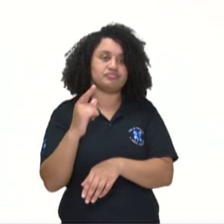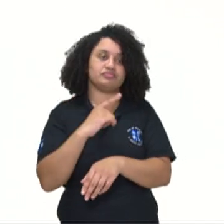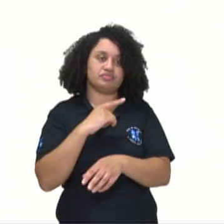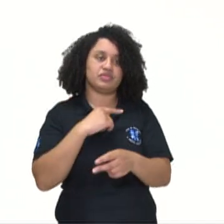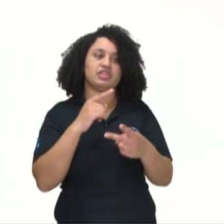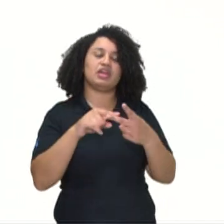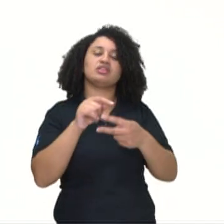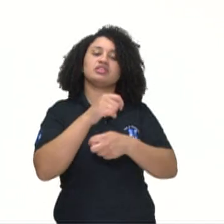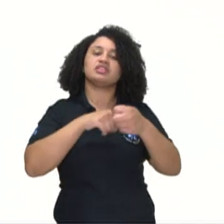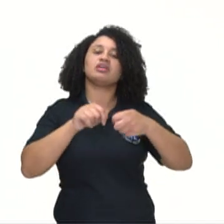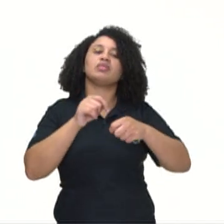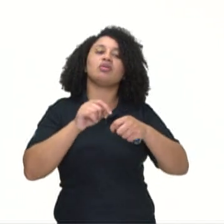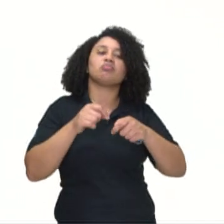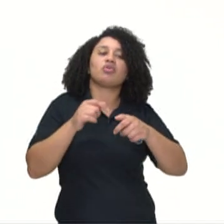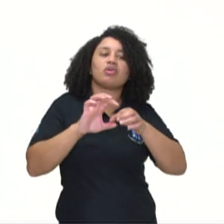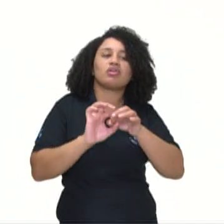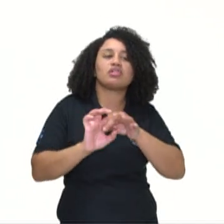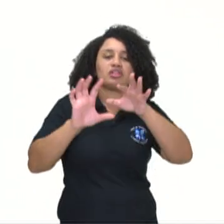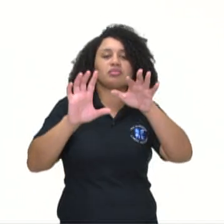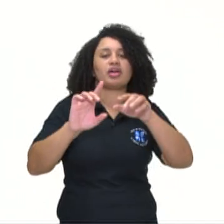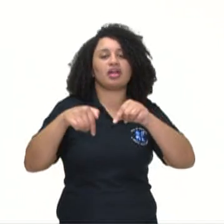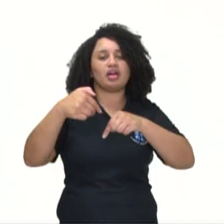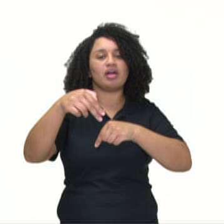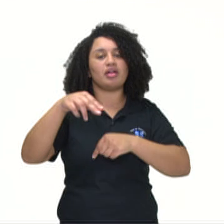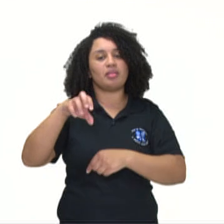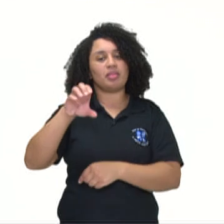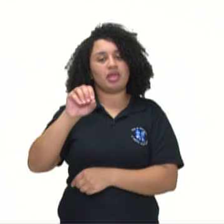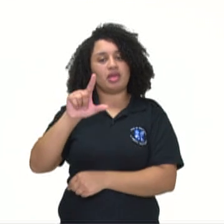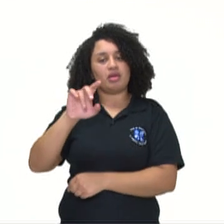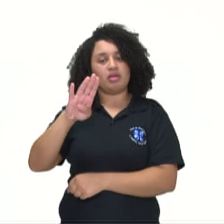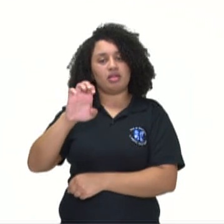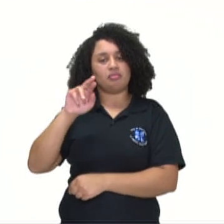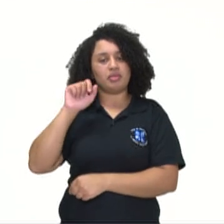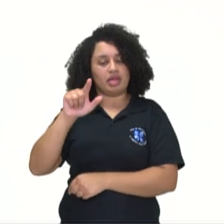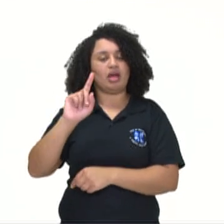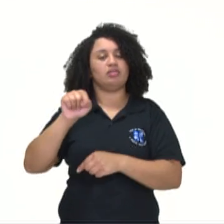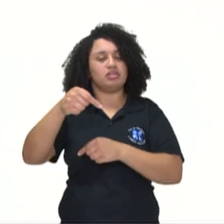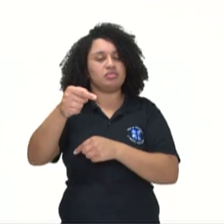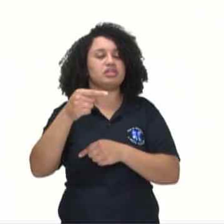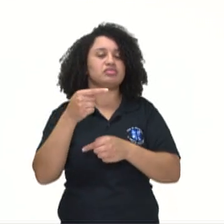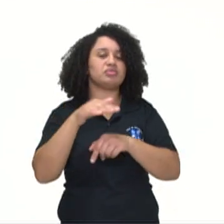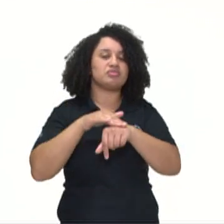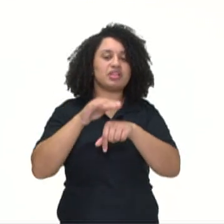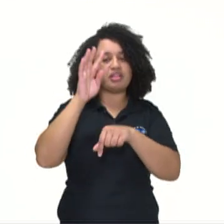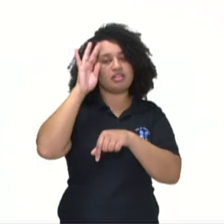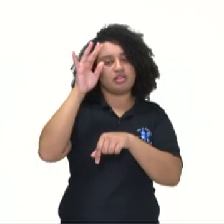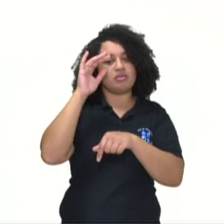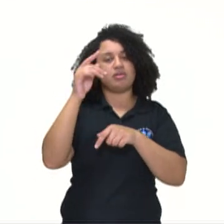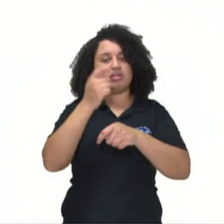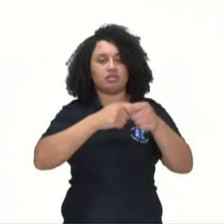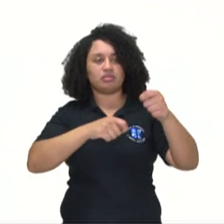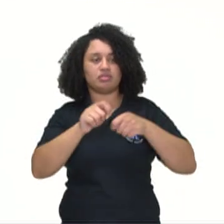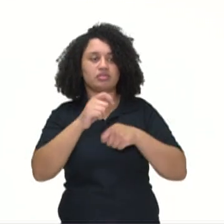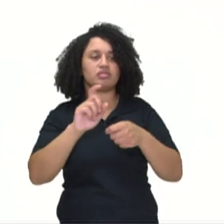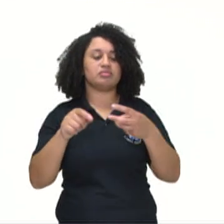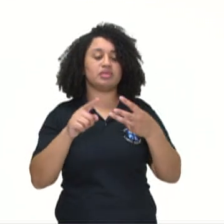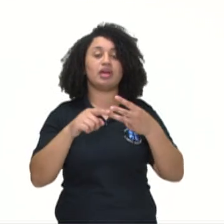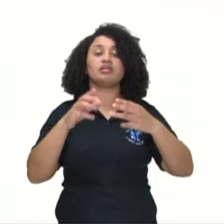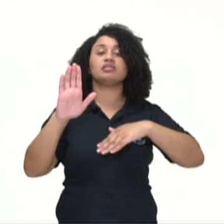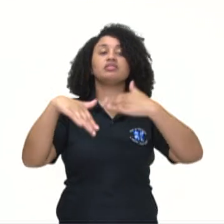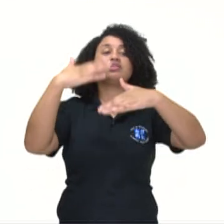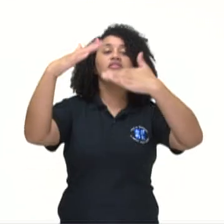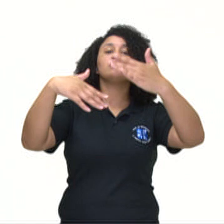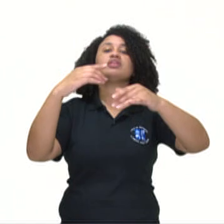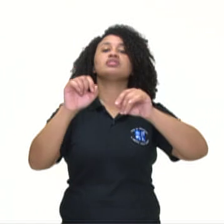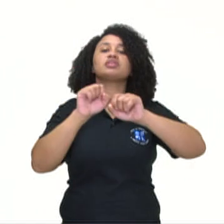cresce cada vez mais, e aí mais adiante nós vamos falar especificamente das teorias econômicas. E, obviamente, um avanço dessa globalização